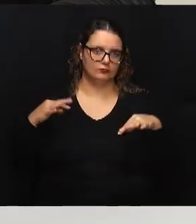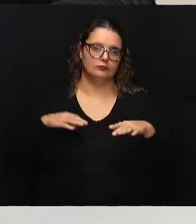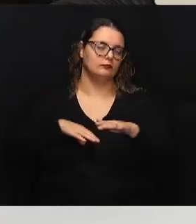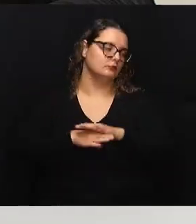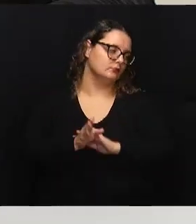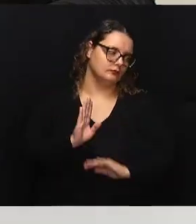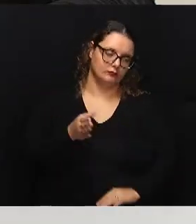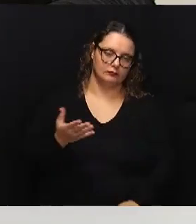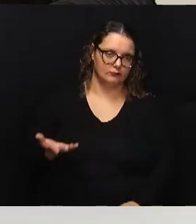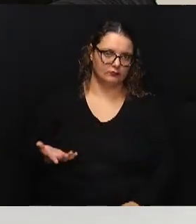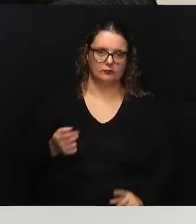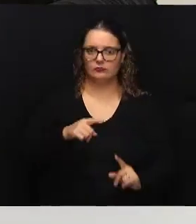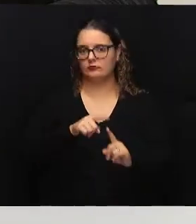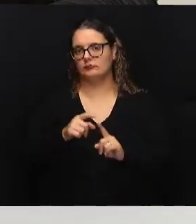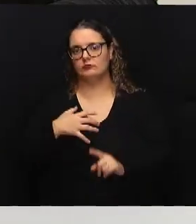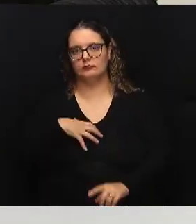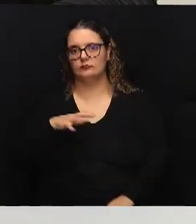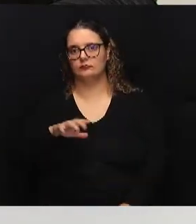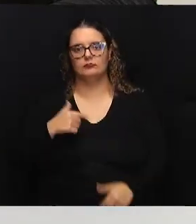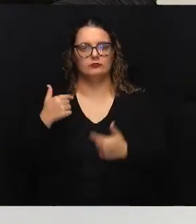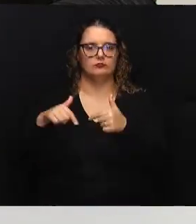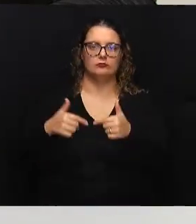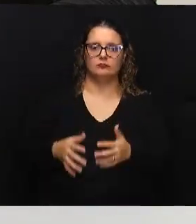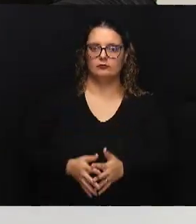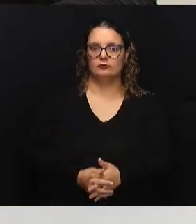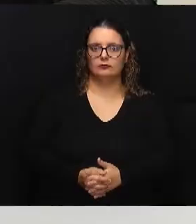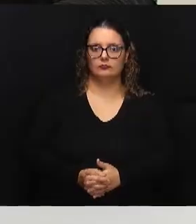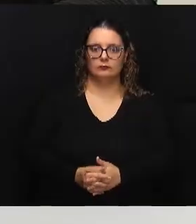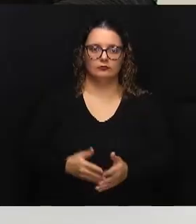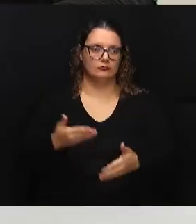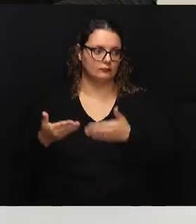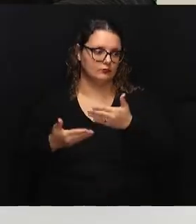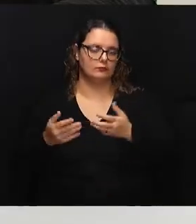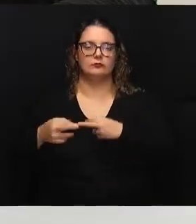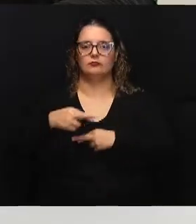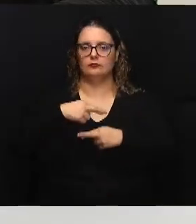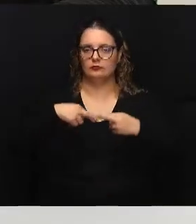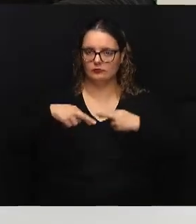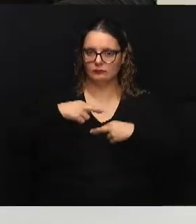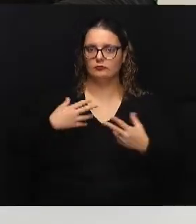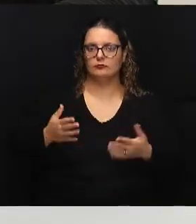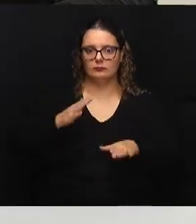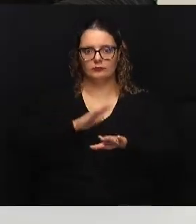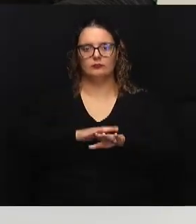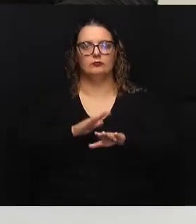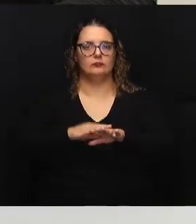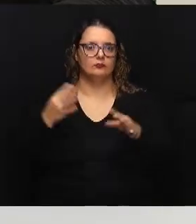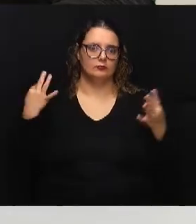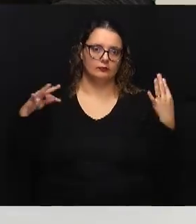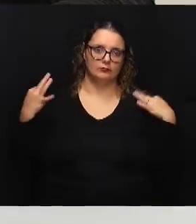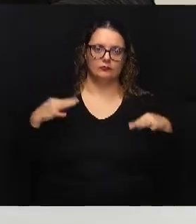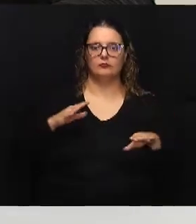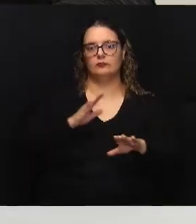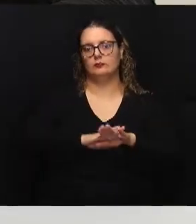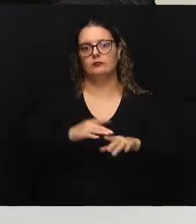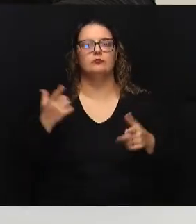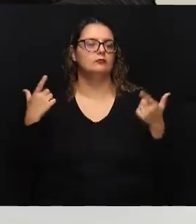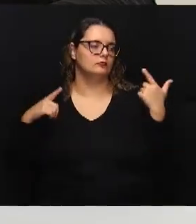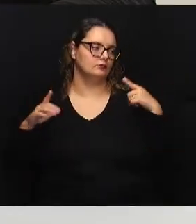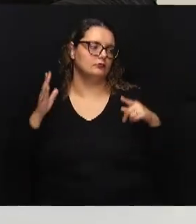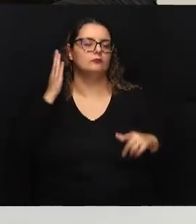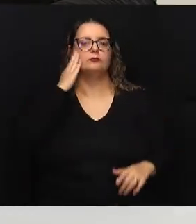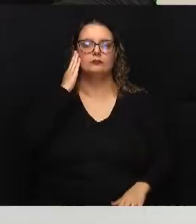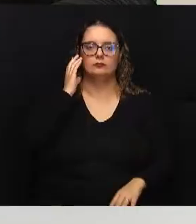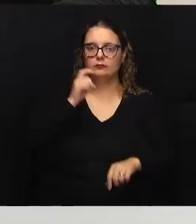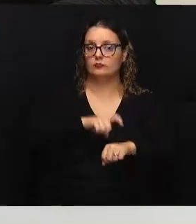acostumado com esse tipo de situação. Quem trabalha com serviços ligados a atividades turísticas ou atividades de lazer, já sabe que tem períodos